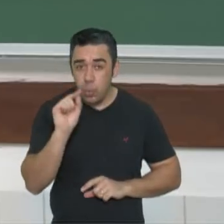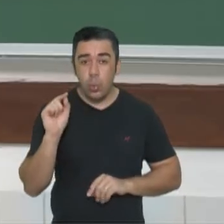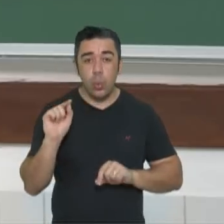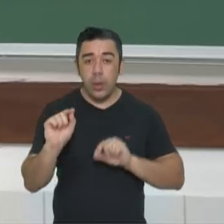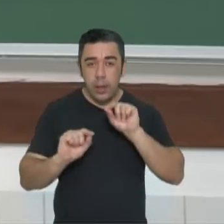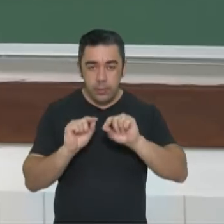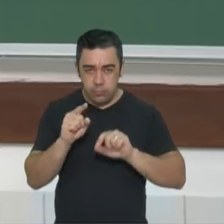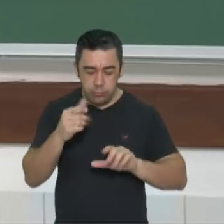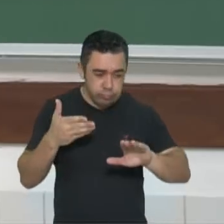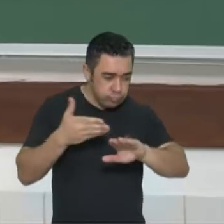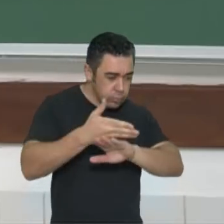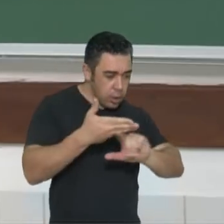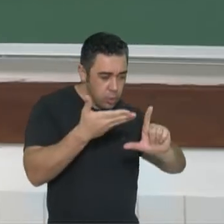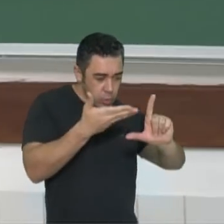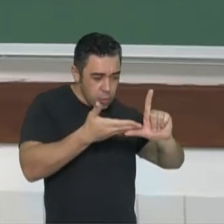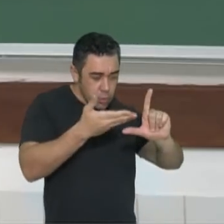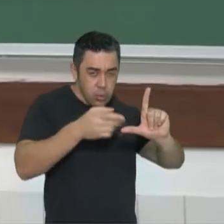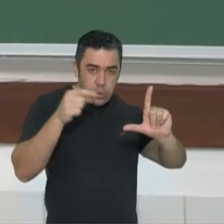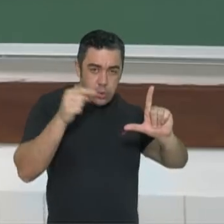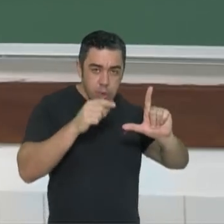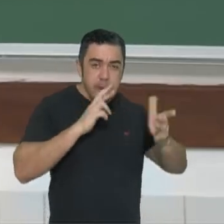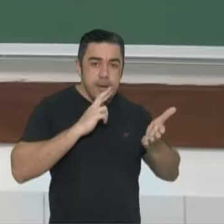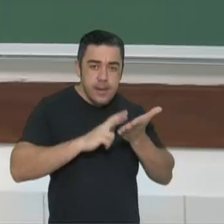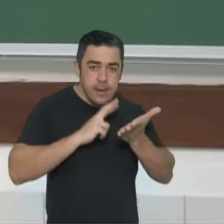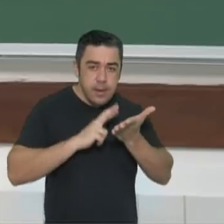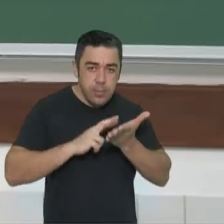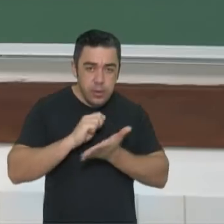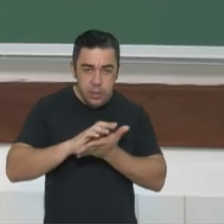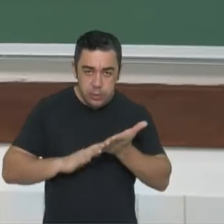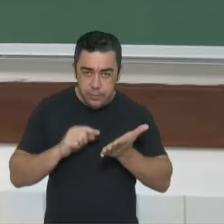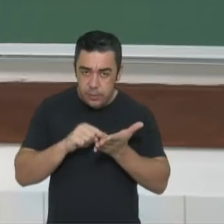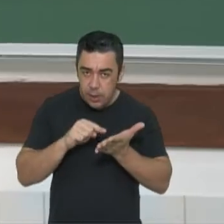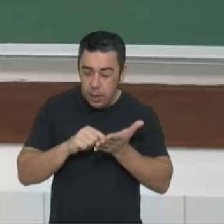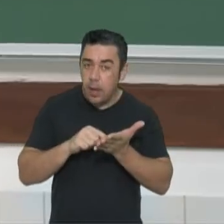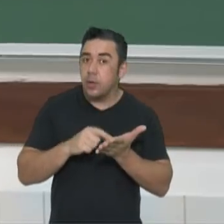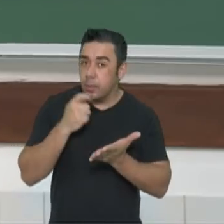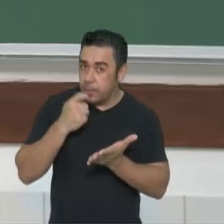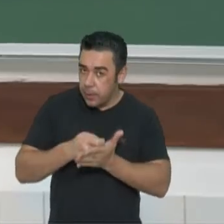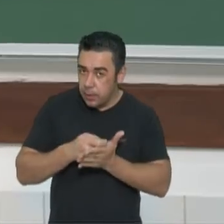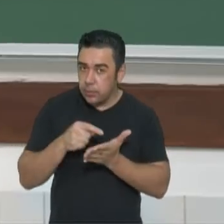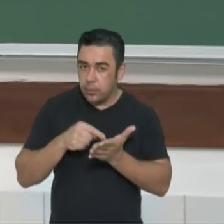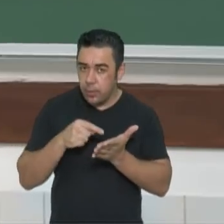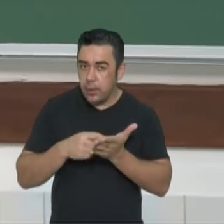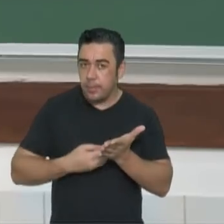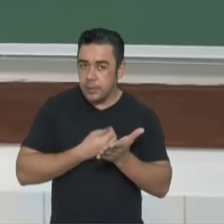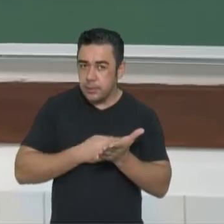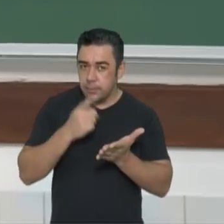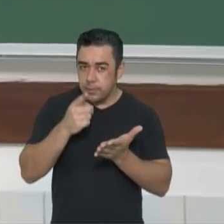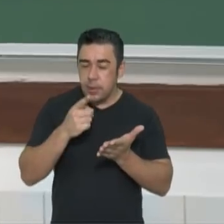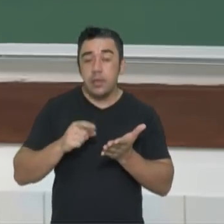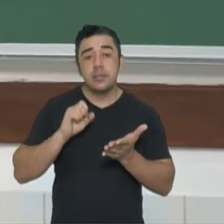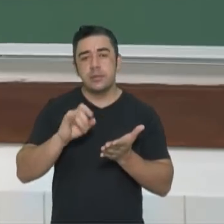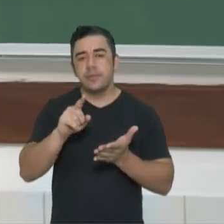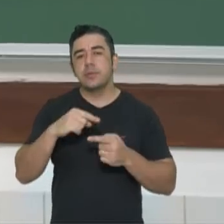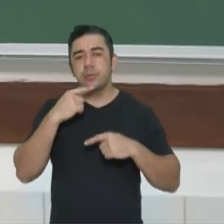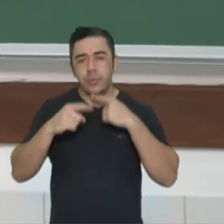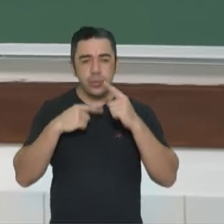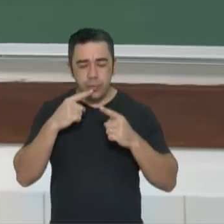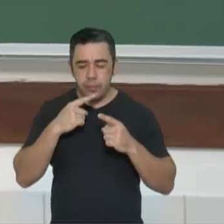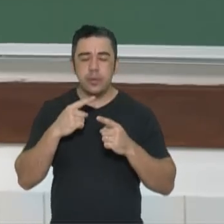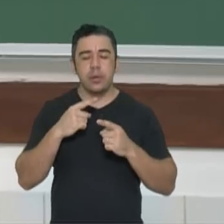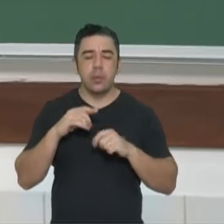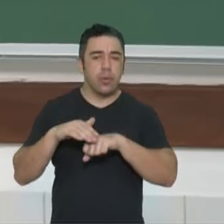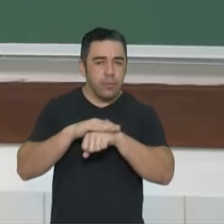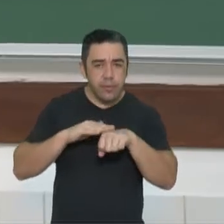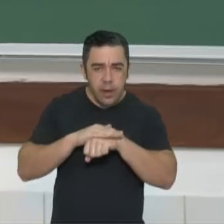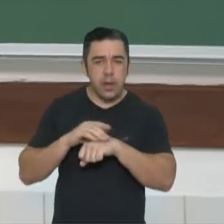o Google Classroom lá, faça aquelas atividades obrigatórias, elas marcam a tua presença, certo? Se você tiver alguma dúvida, contate o professor, converse